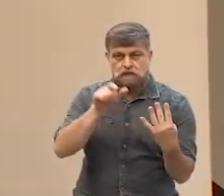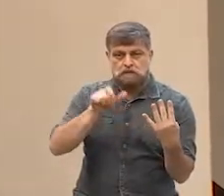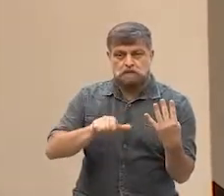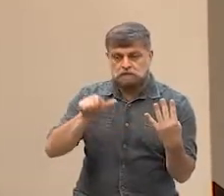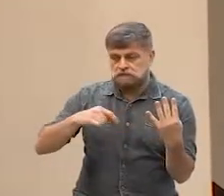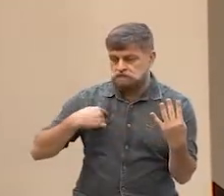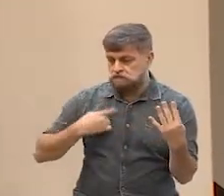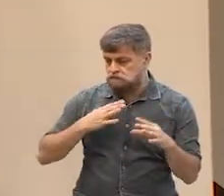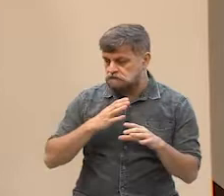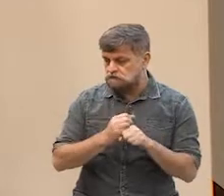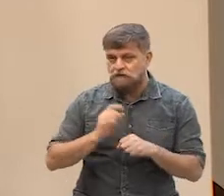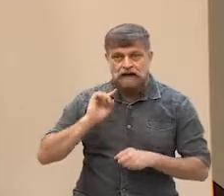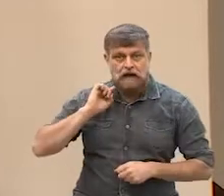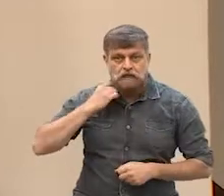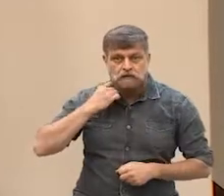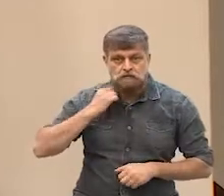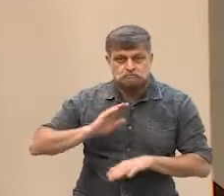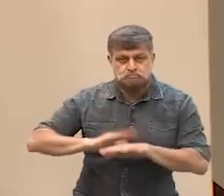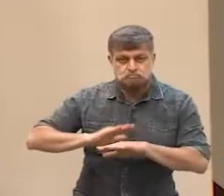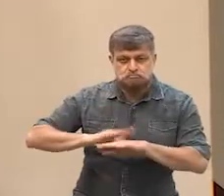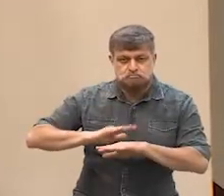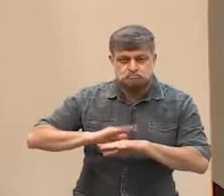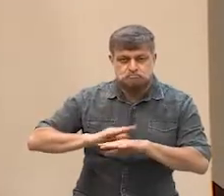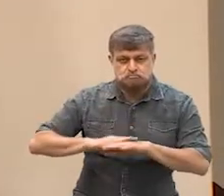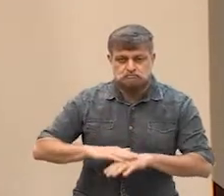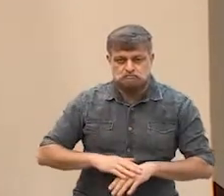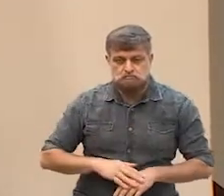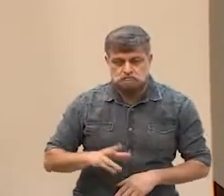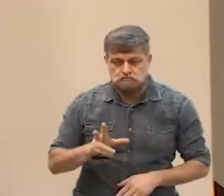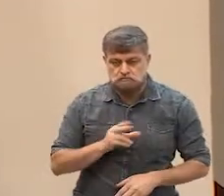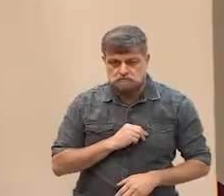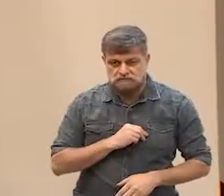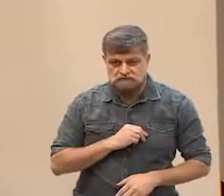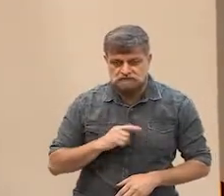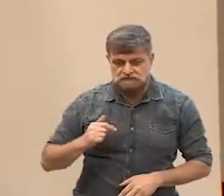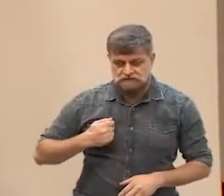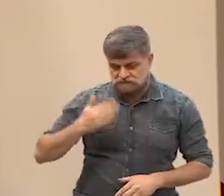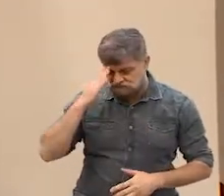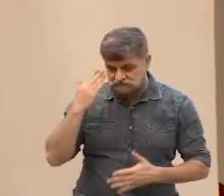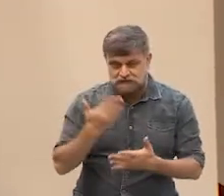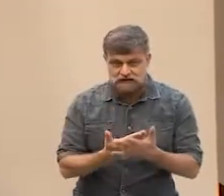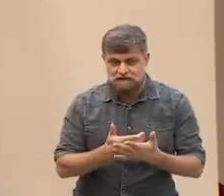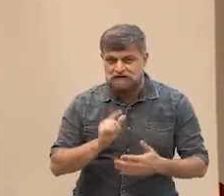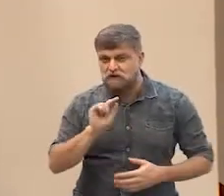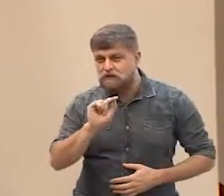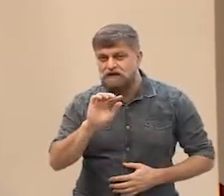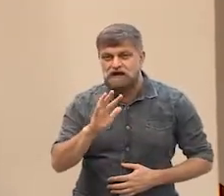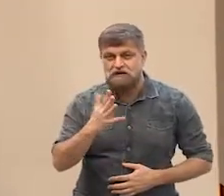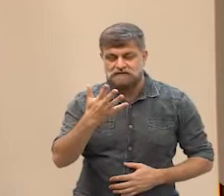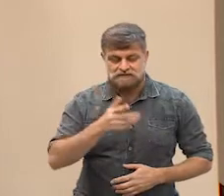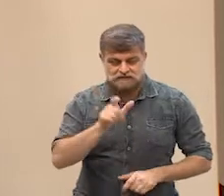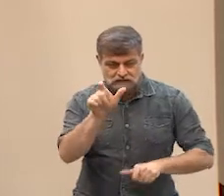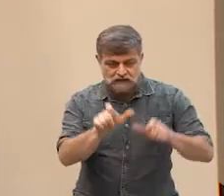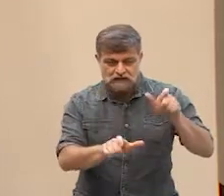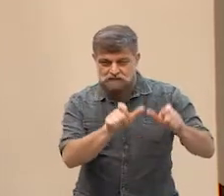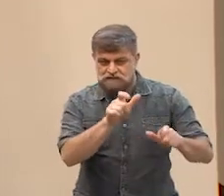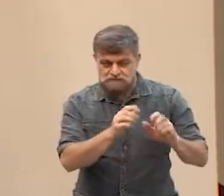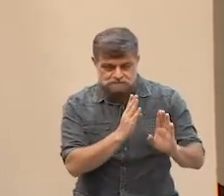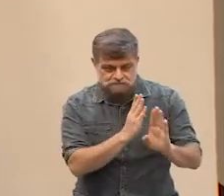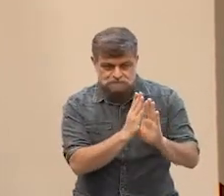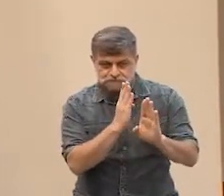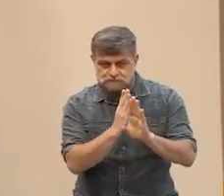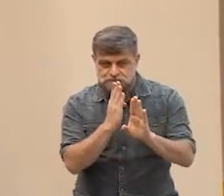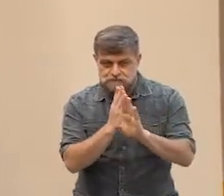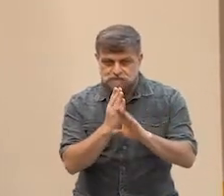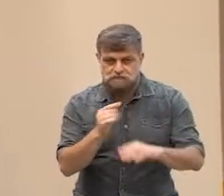gerávamos, né? E como o universo conspira, acabei descobrindo algumas pessoas, uma delas a